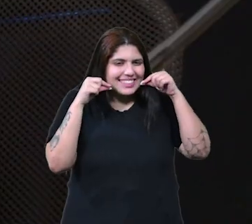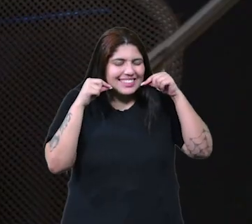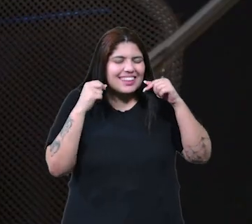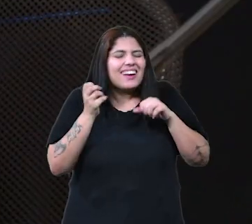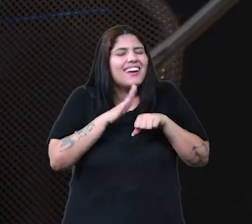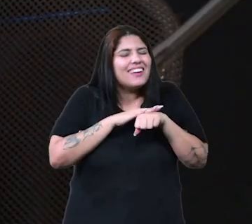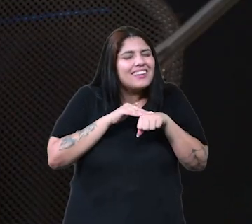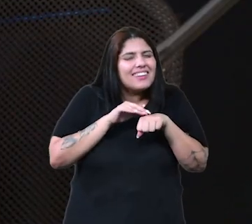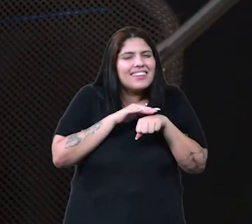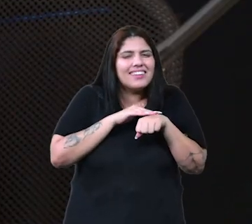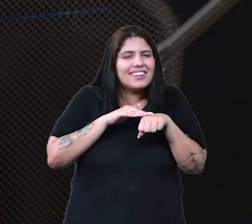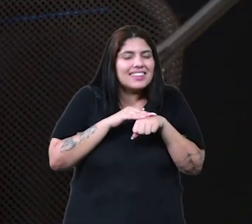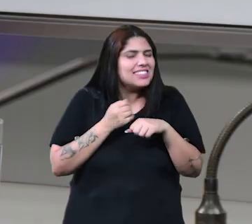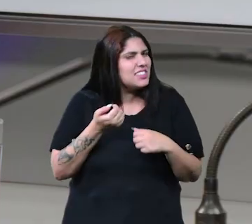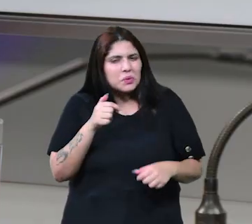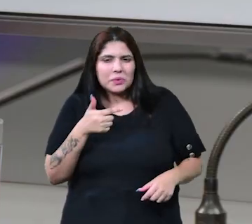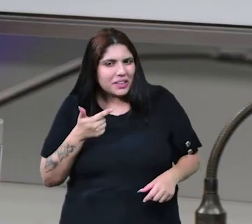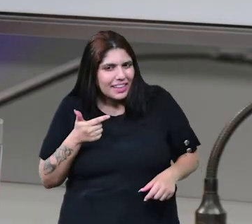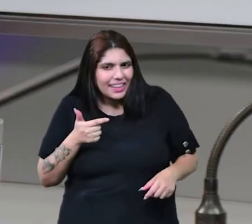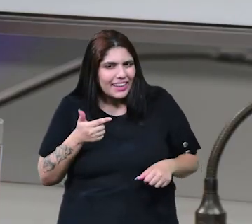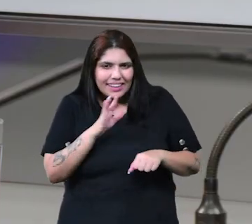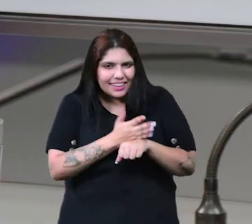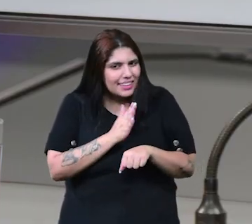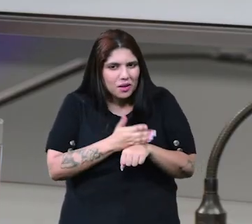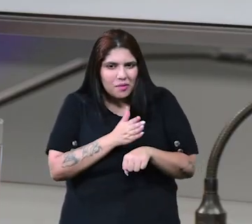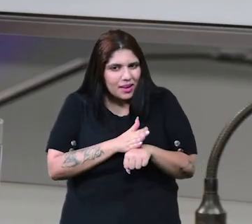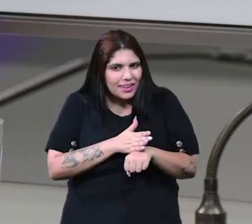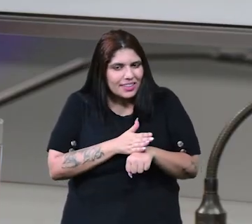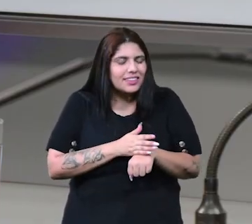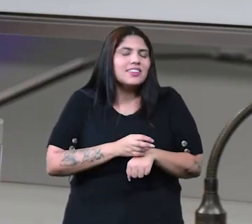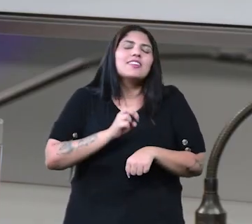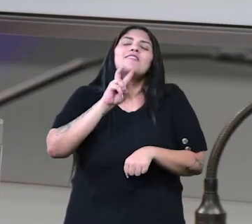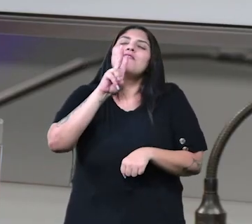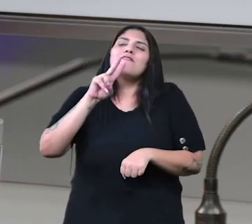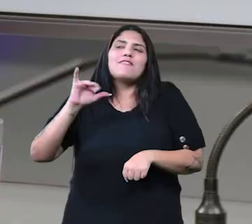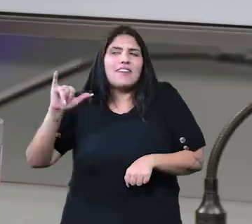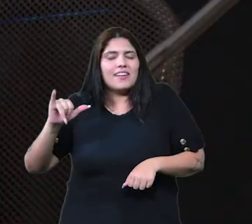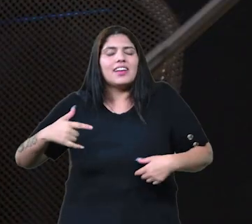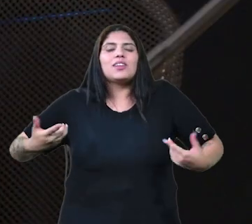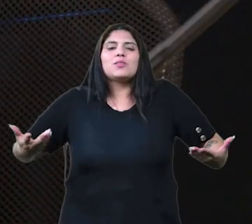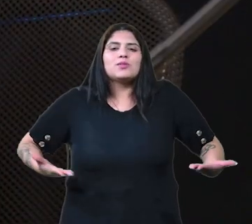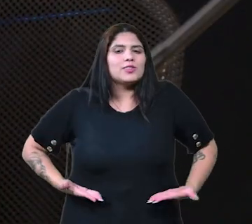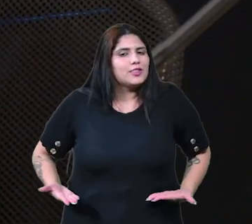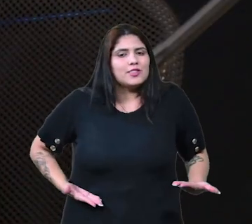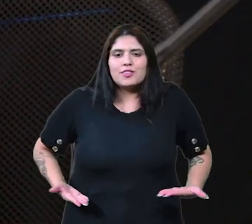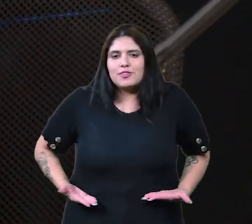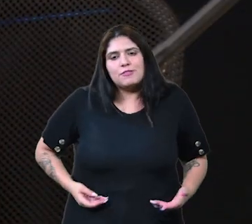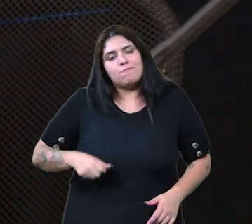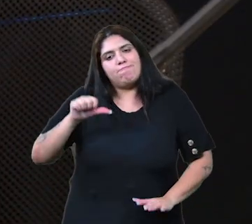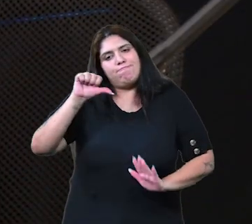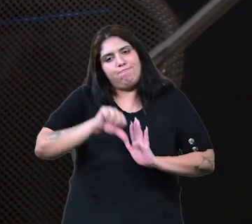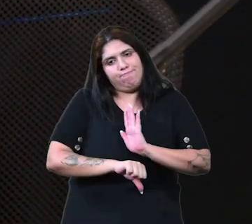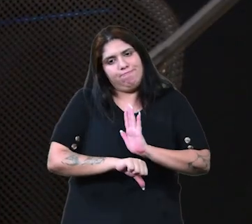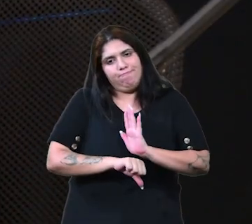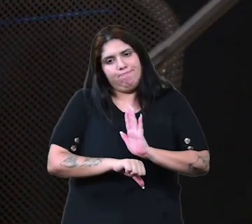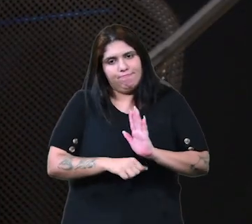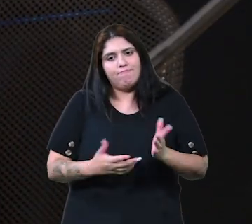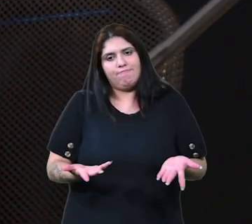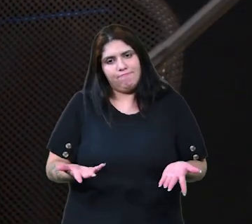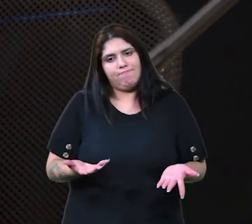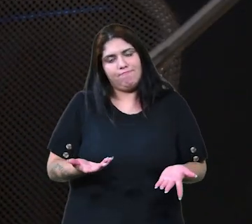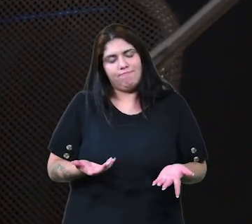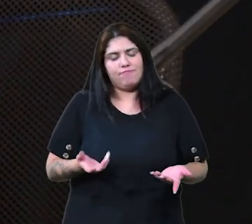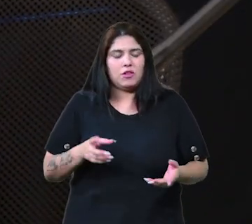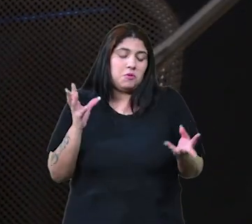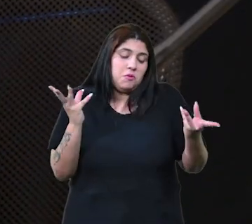Se a gente não tem essa prática, a gente vai estar sim prestando um serviço ali aquém, né? Um serviço que não tem tanta